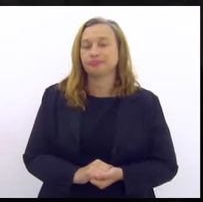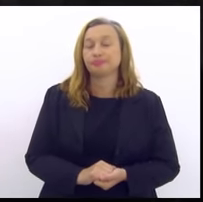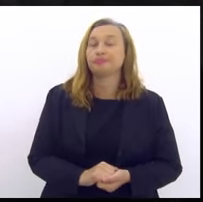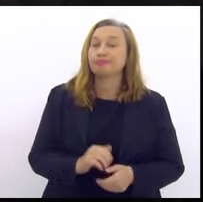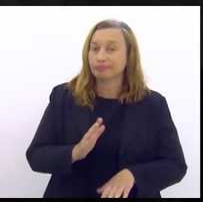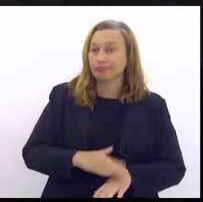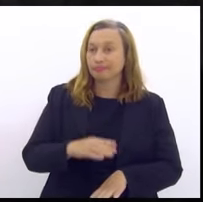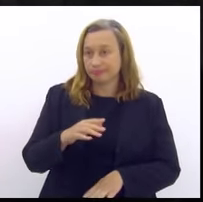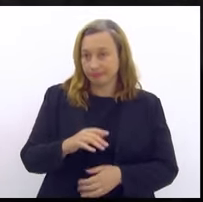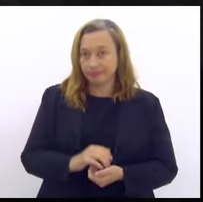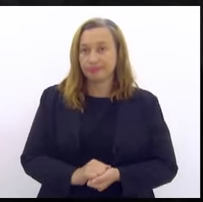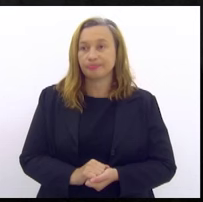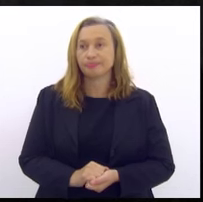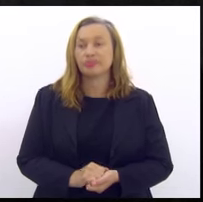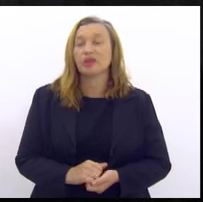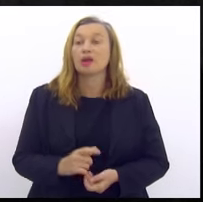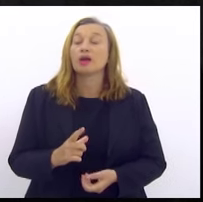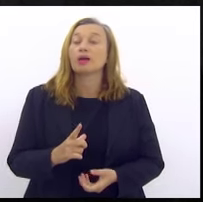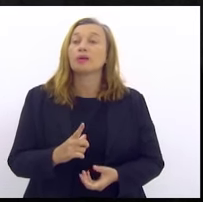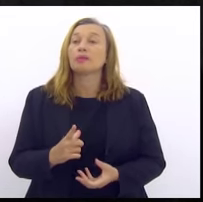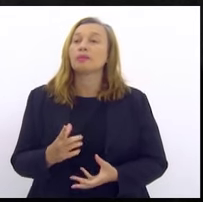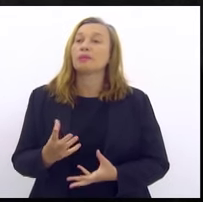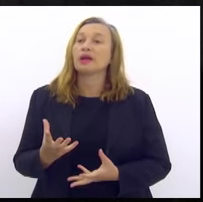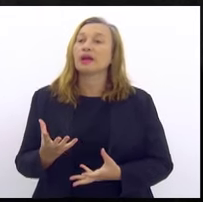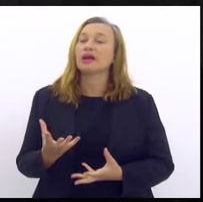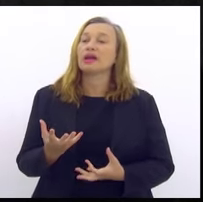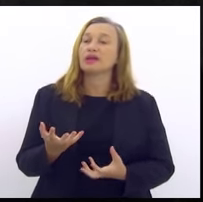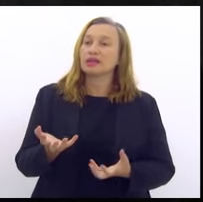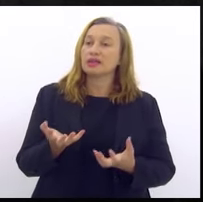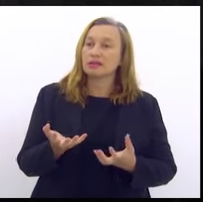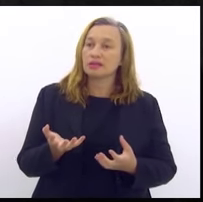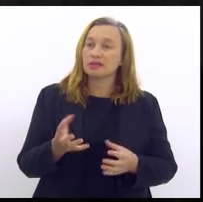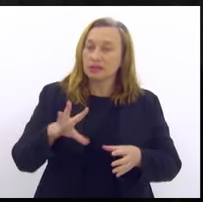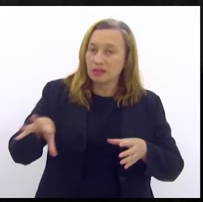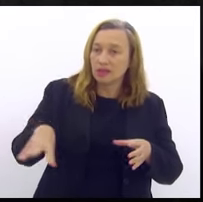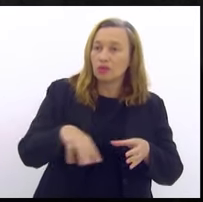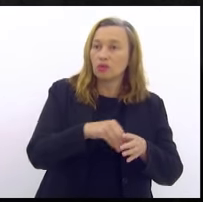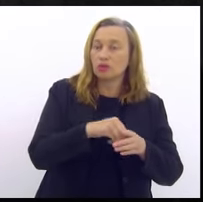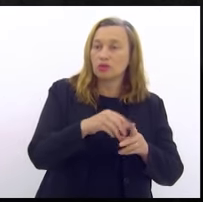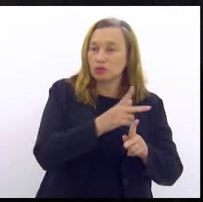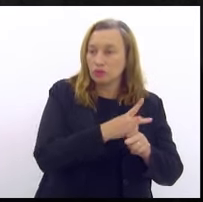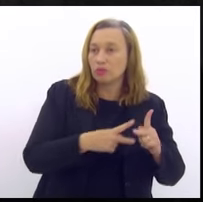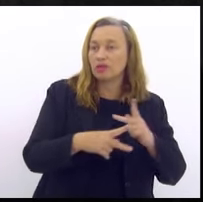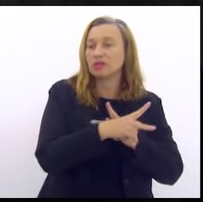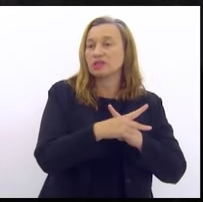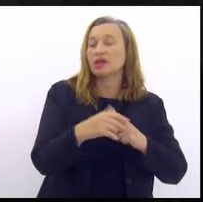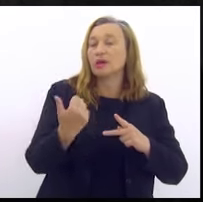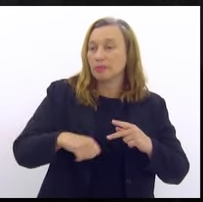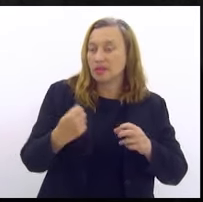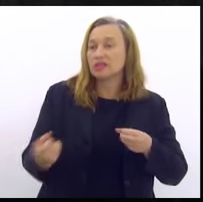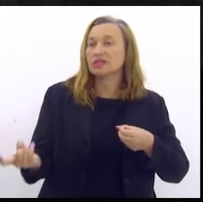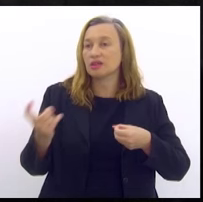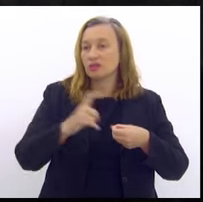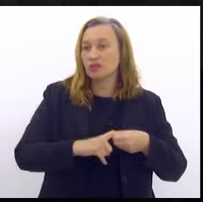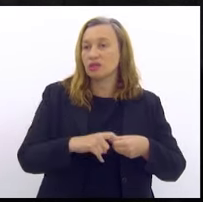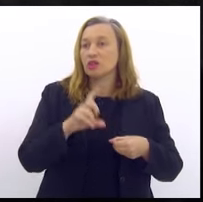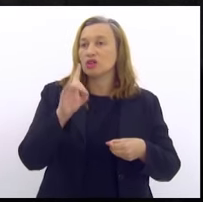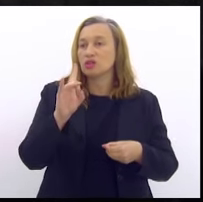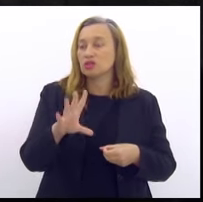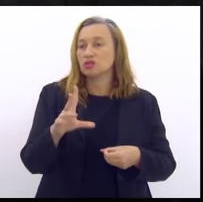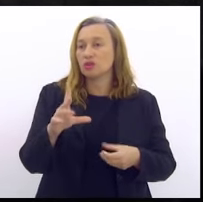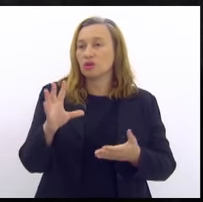do mais, porque para aderir tem que devolver o dinheiro recebido. E se cadastraram